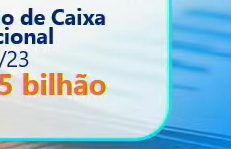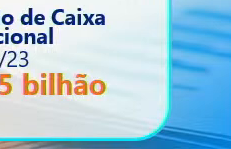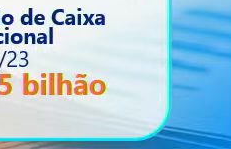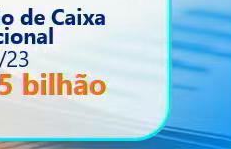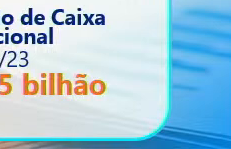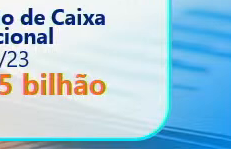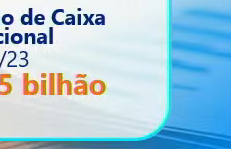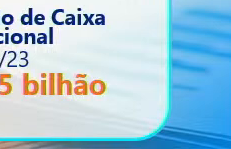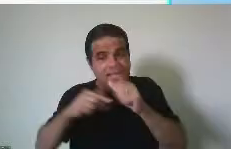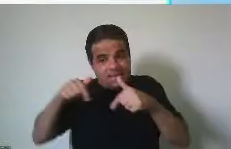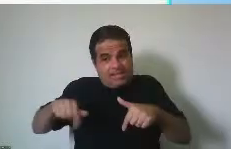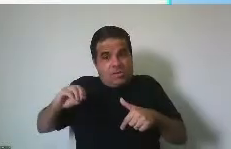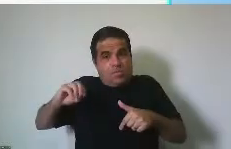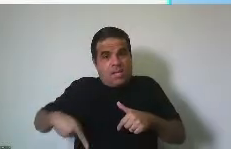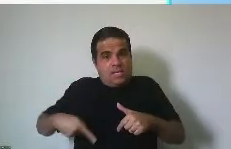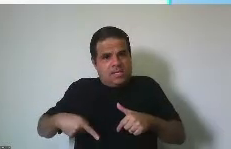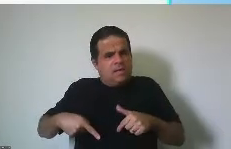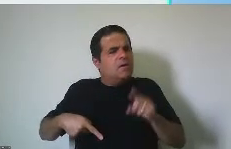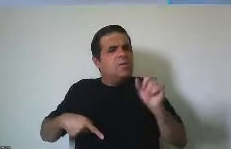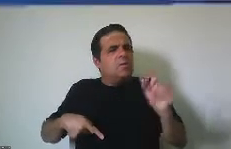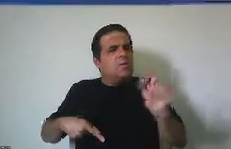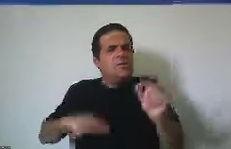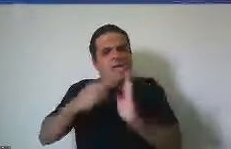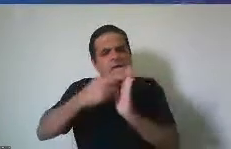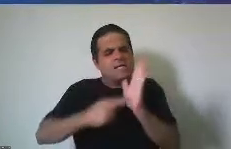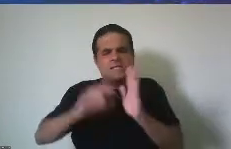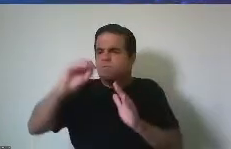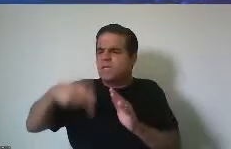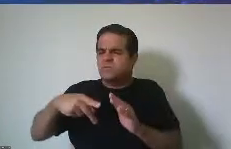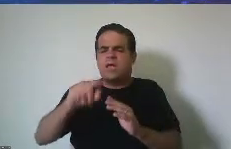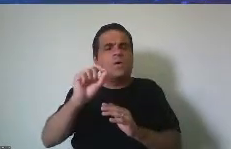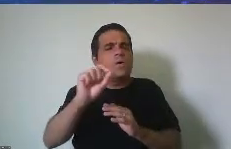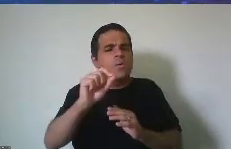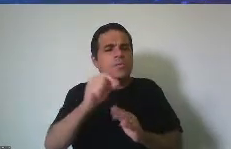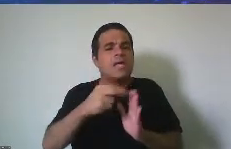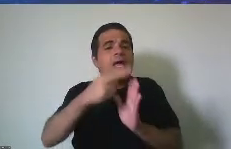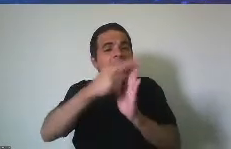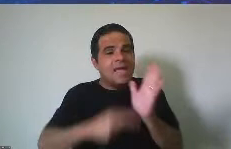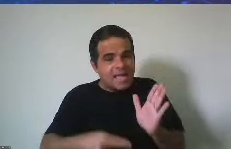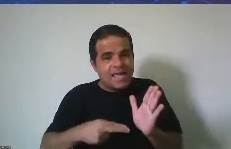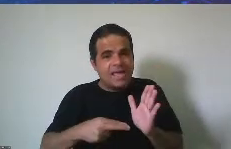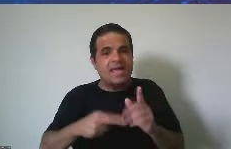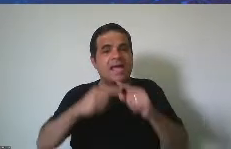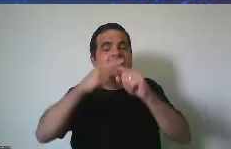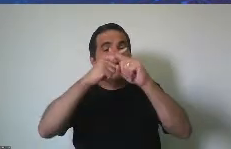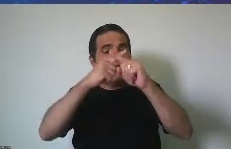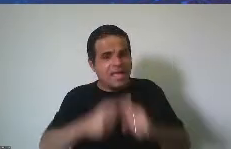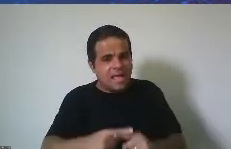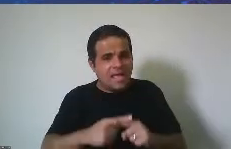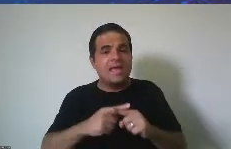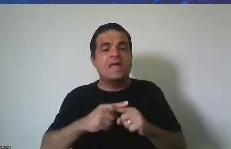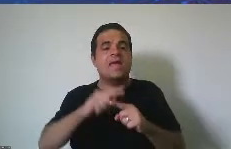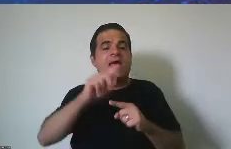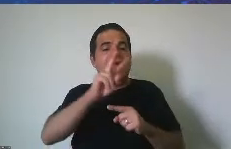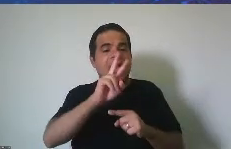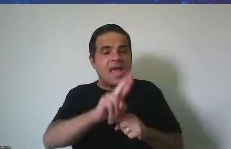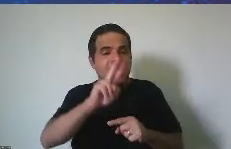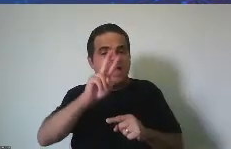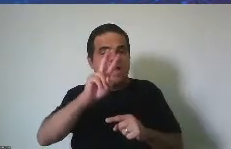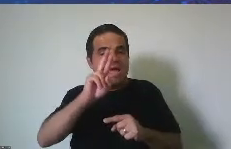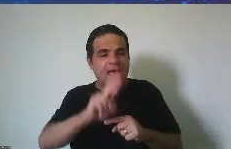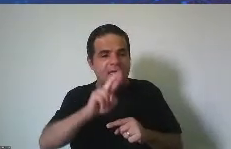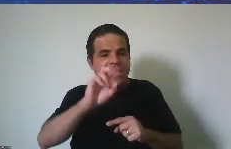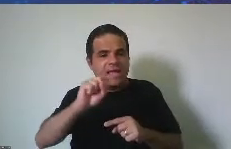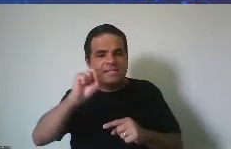operacional o que que nós chamamos de receita operacional a receita xrbs excluímos daqui o rbse porque ele é